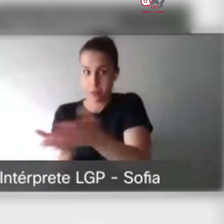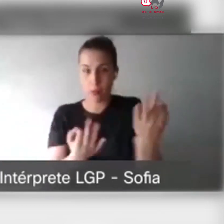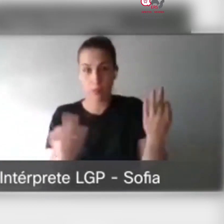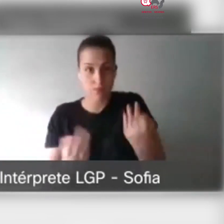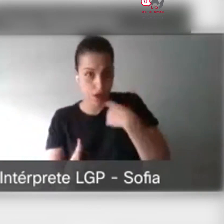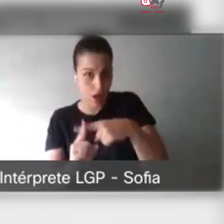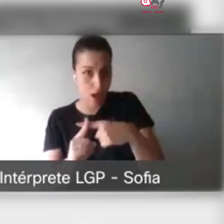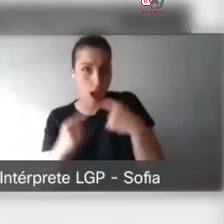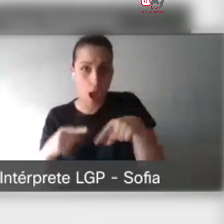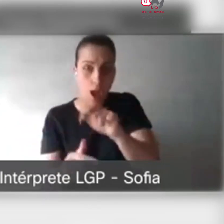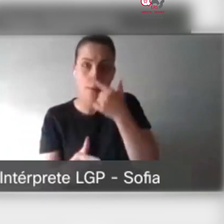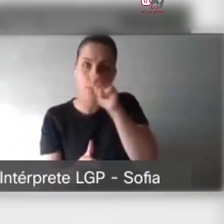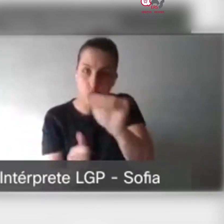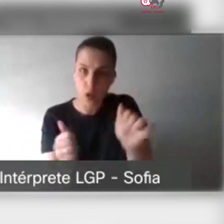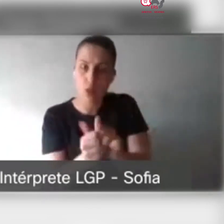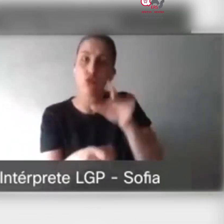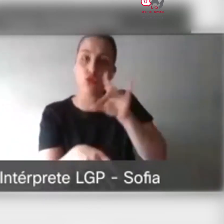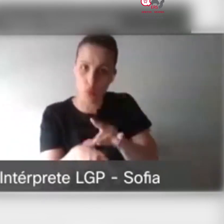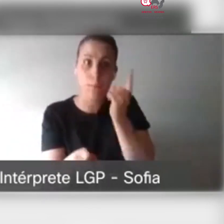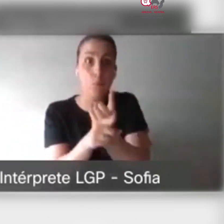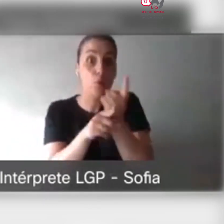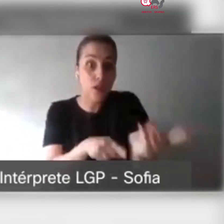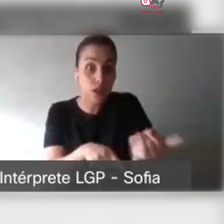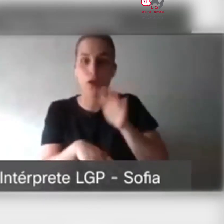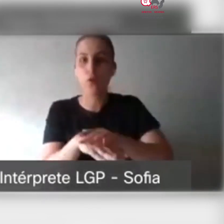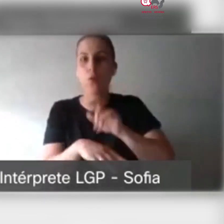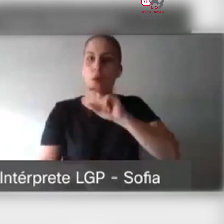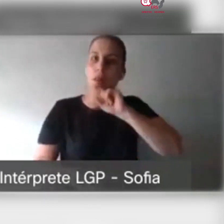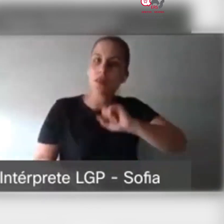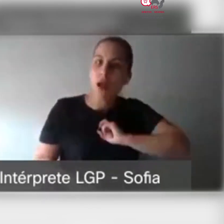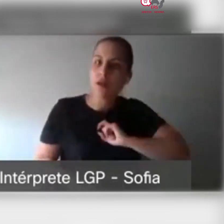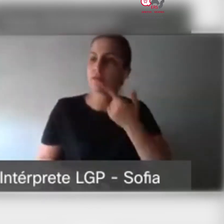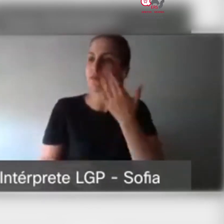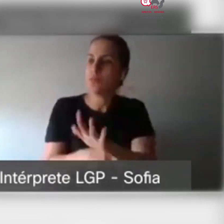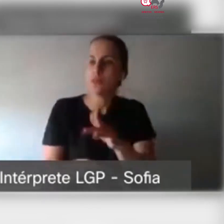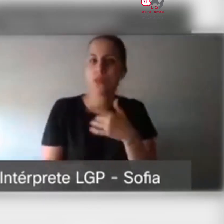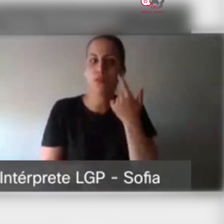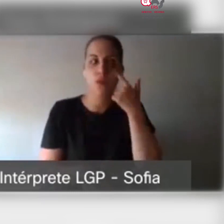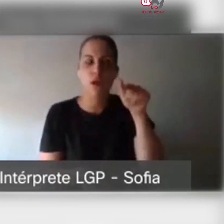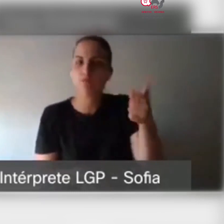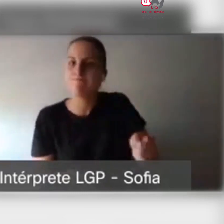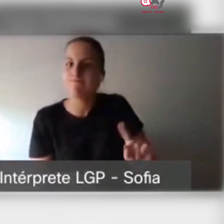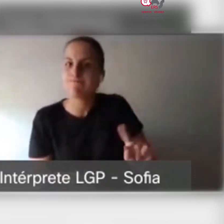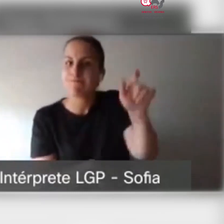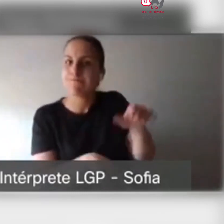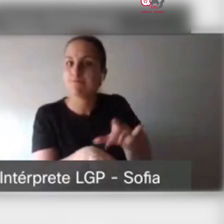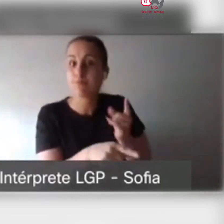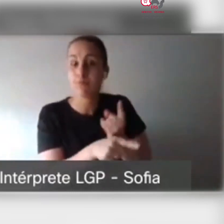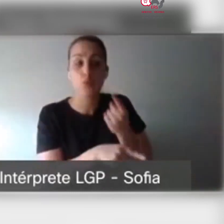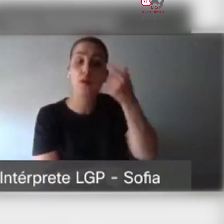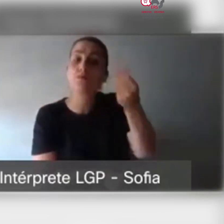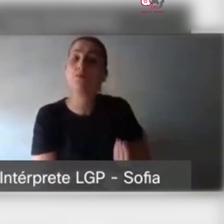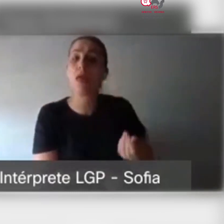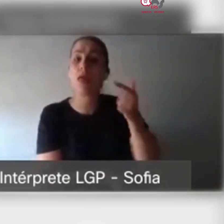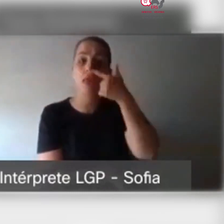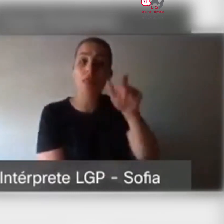de termos um acompanhante. Porquê? Porque nos pode alertar para alterações do estado clínico do doente, é aquele que melhor conhece o doente e que